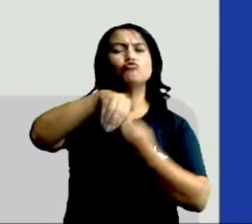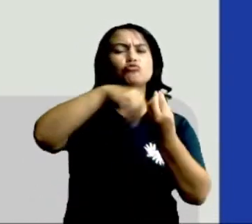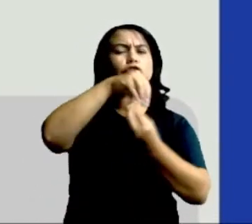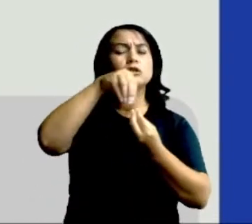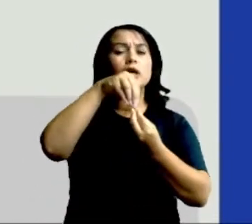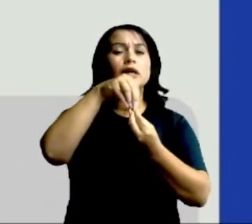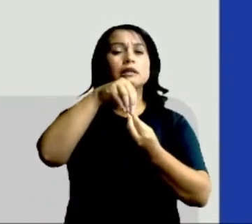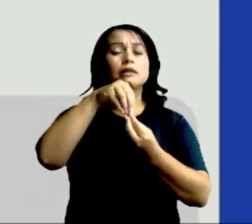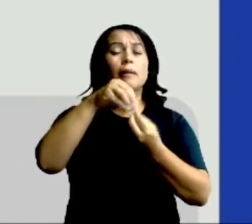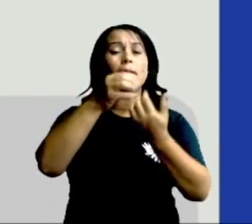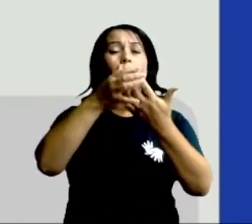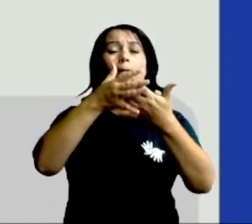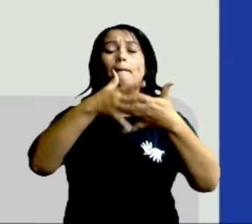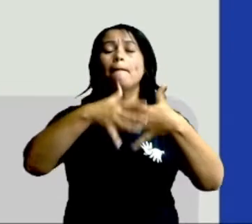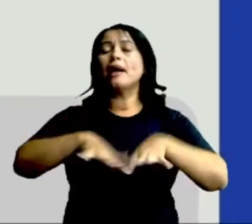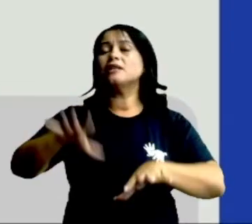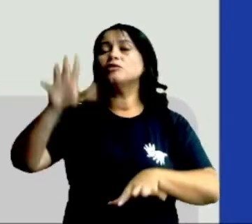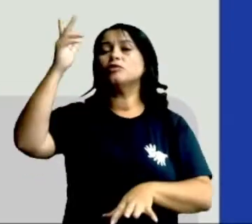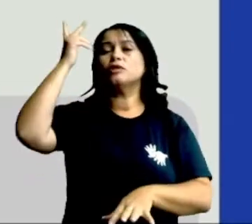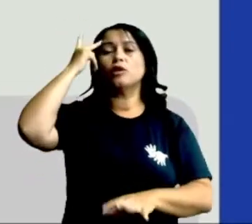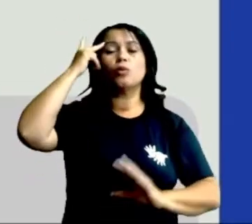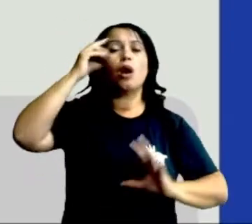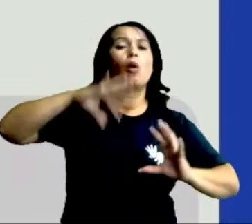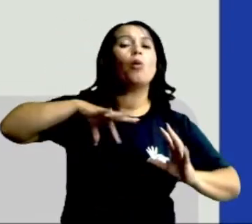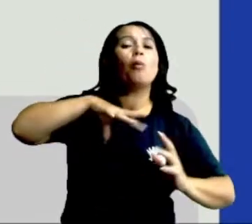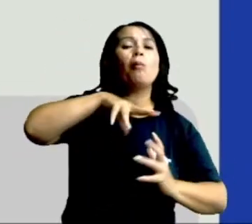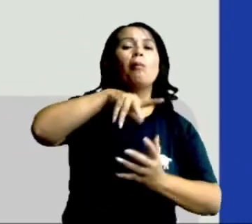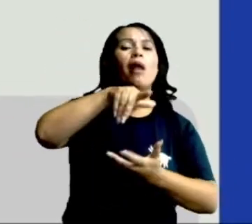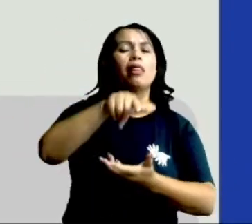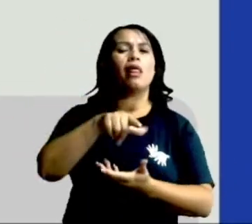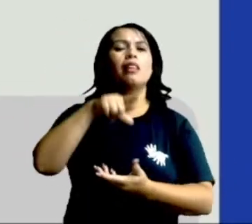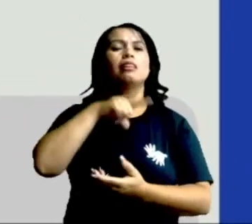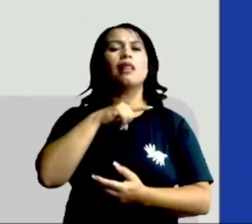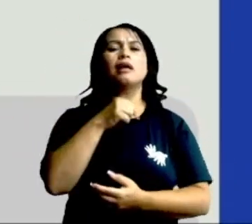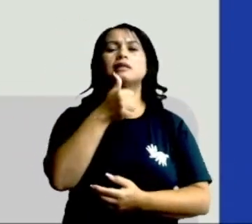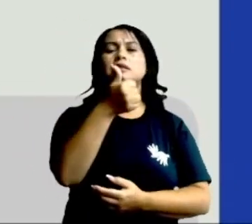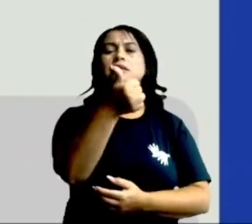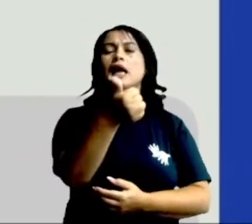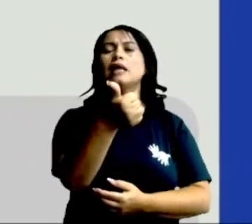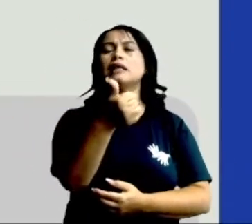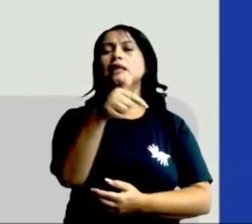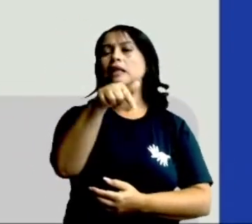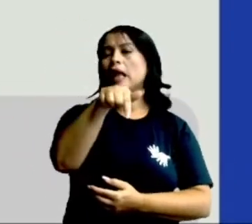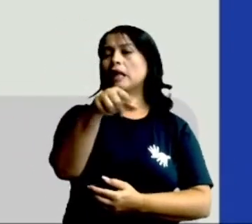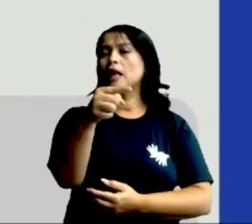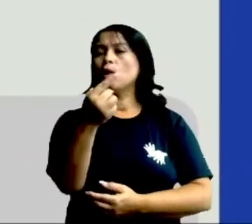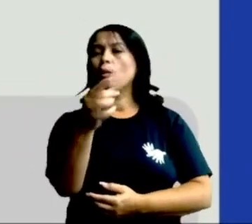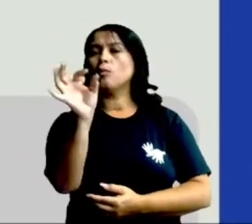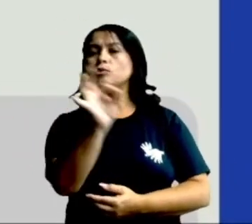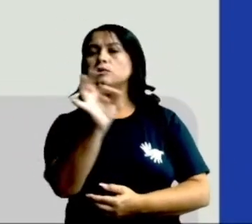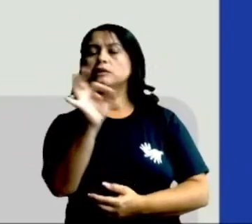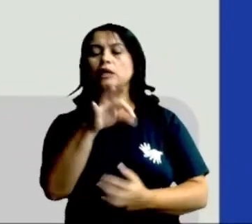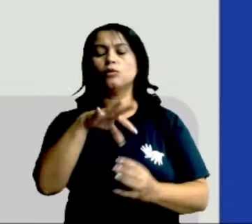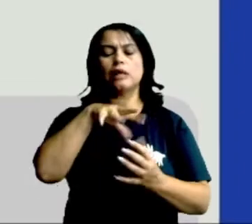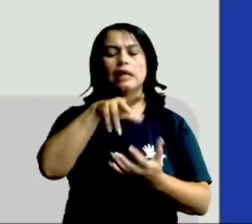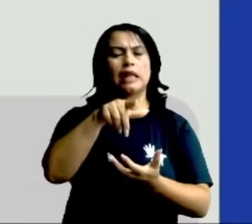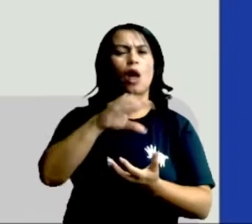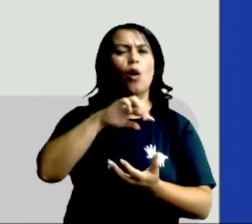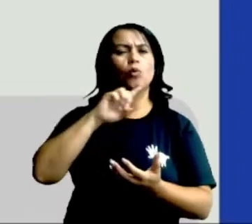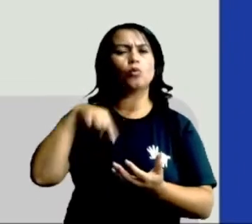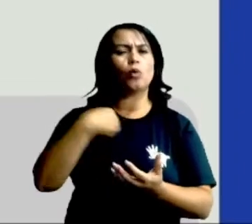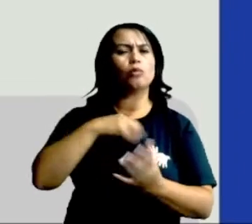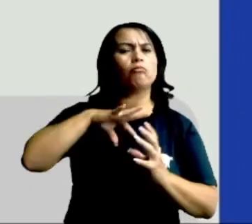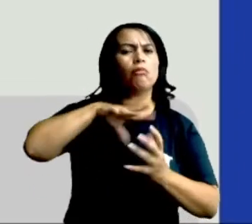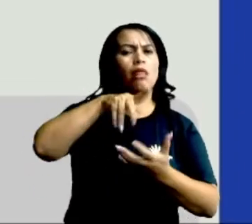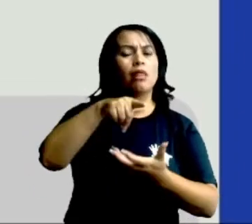mais comum do planeta e cobre cerca de 71% da superfície da Terra, né? Ou seja, o nosso planeta